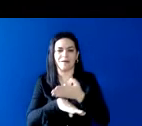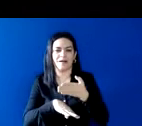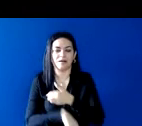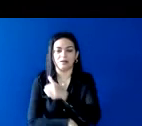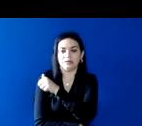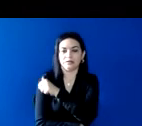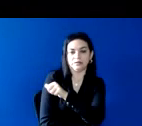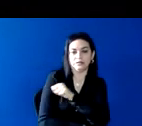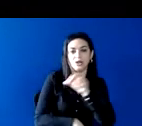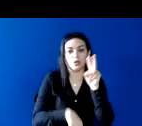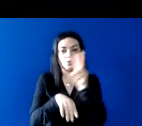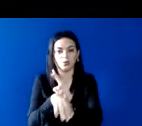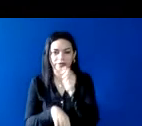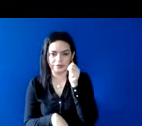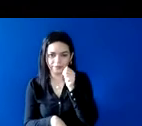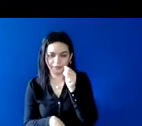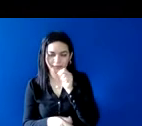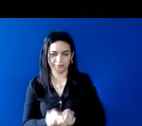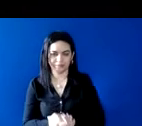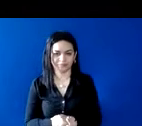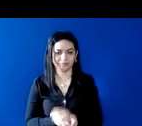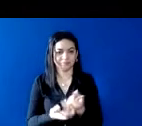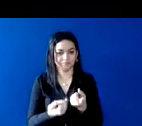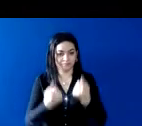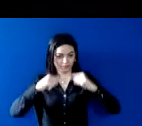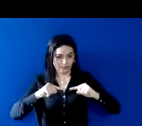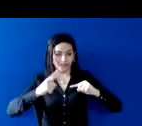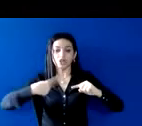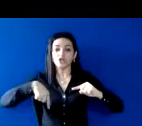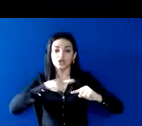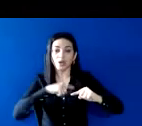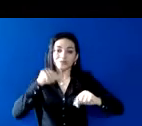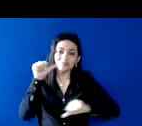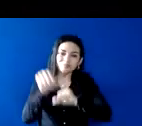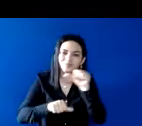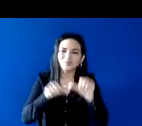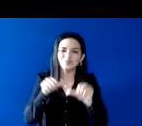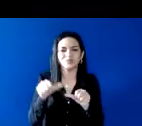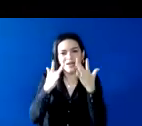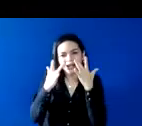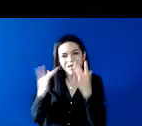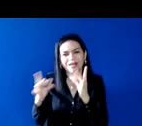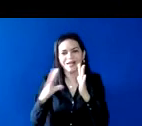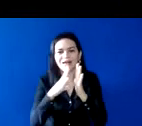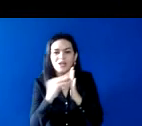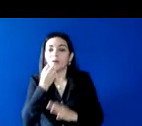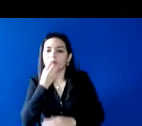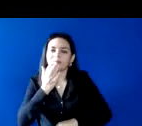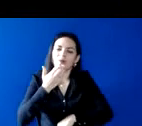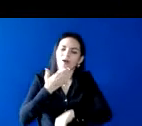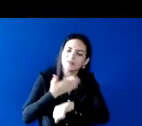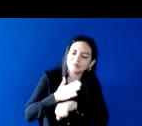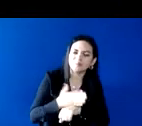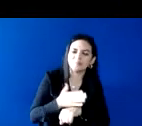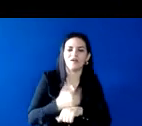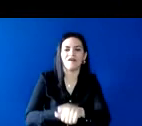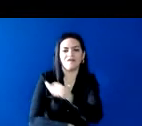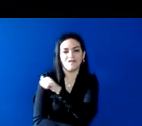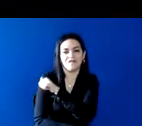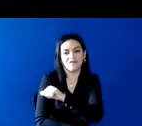enfermagem no cuidado às mulheres. E nós precisamos mudar o modelo de atenção ao parto e nascimento, com as boas práticas, com as enfermeiras